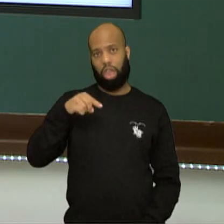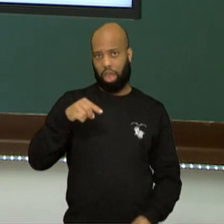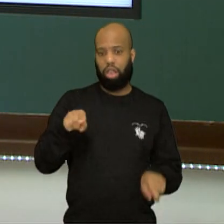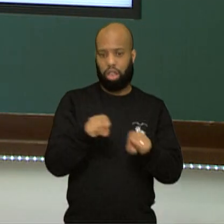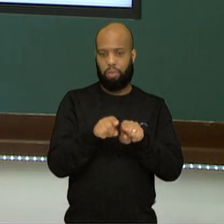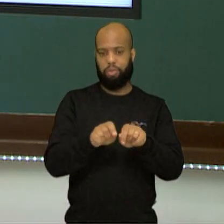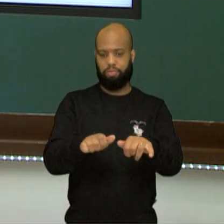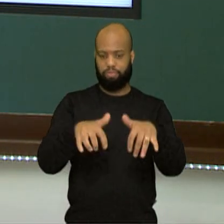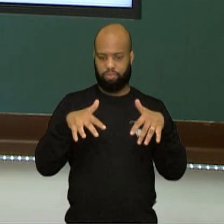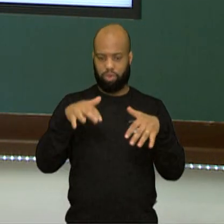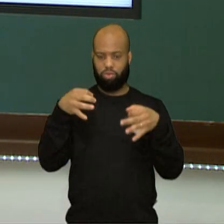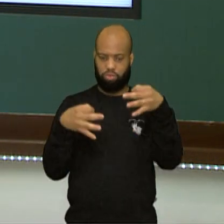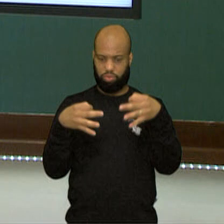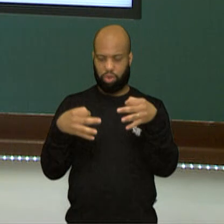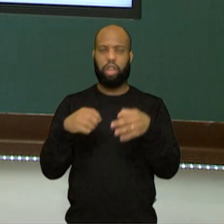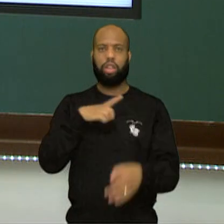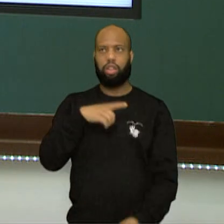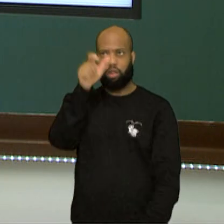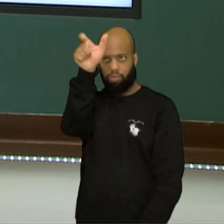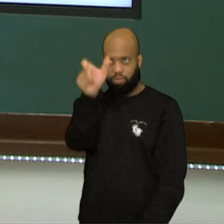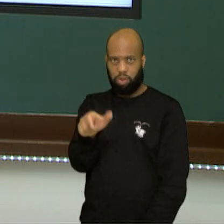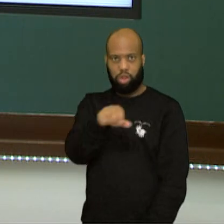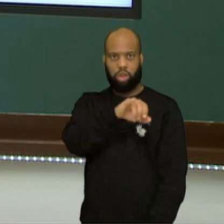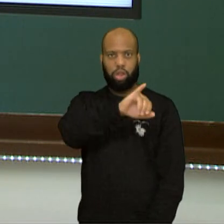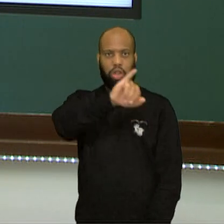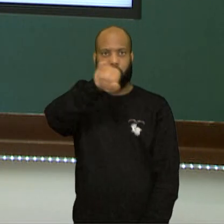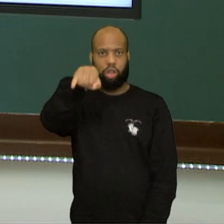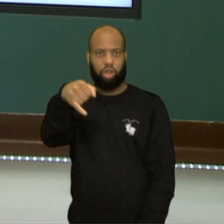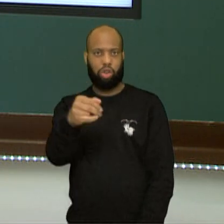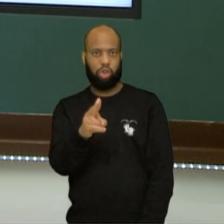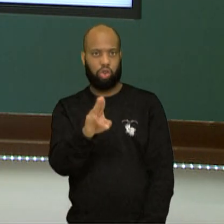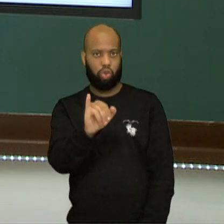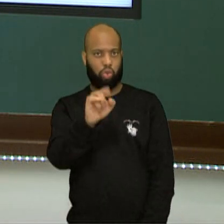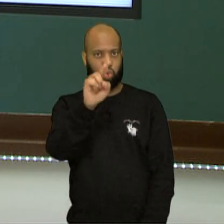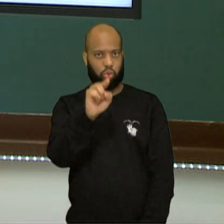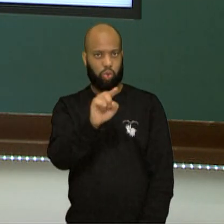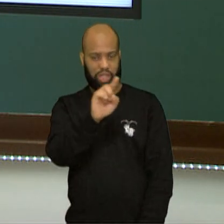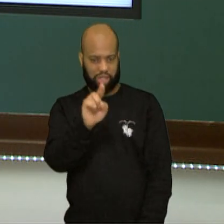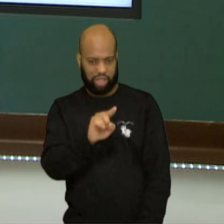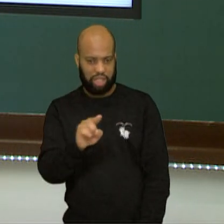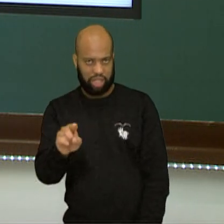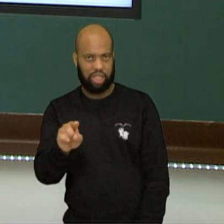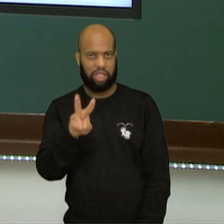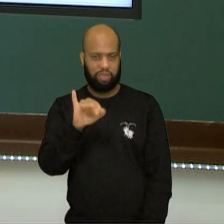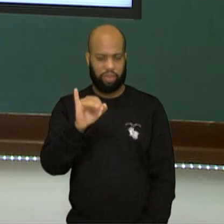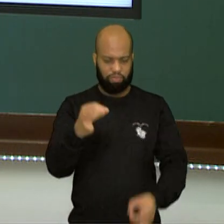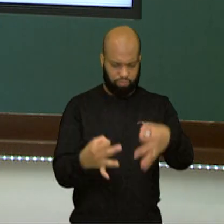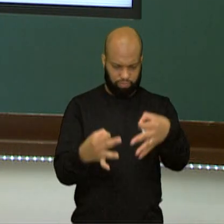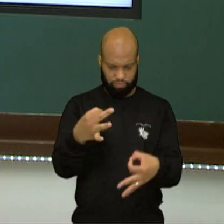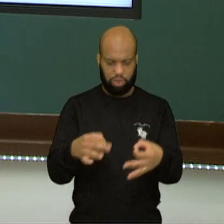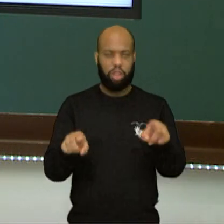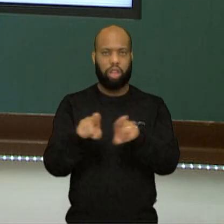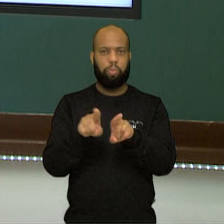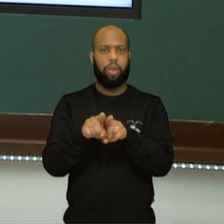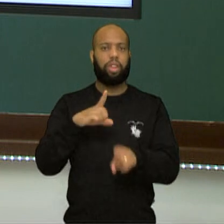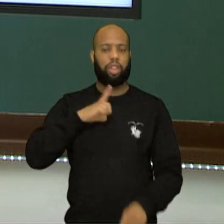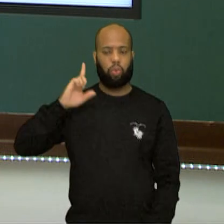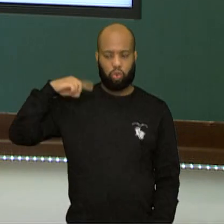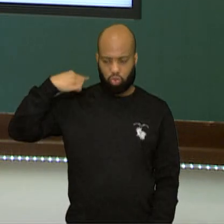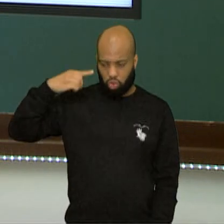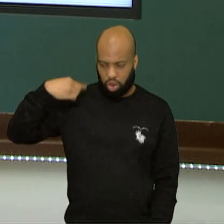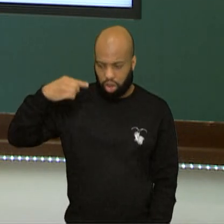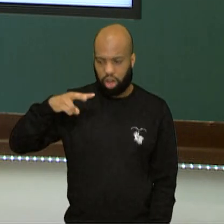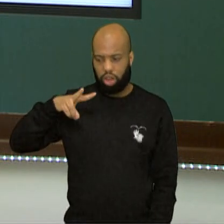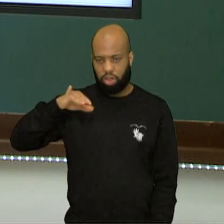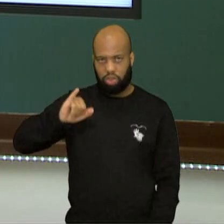faz justiça. Tem o juiz que vai organizar, que vai julgar. Tem o advogado que vai te defender, ou vai